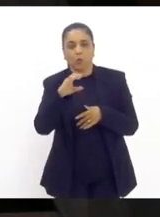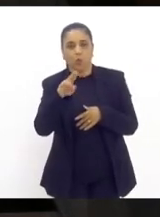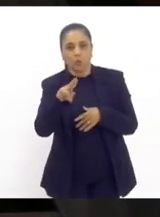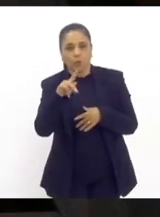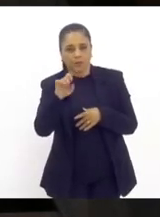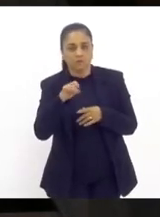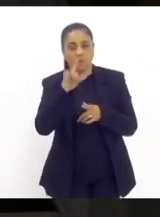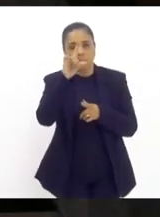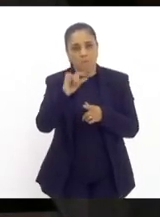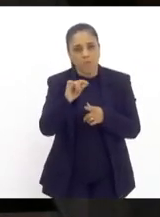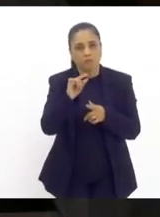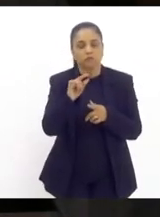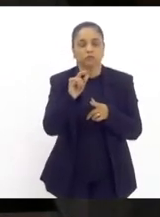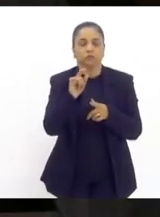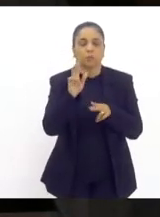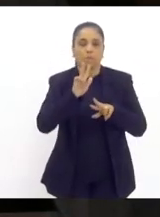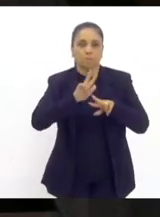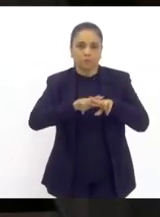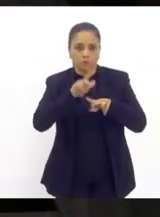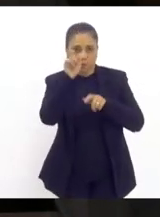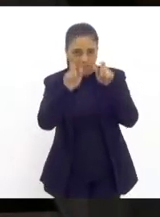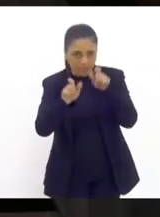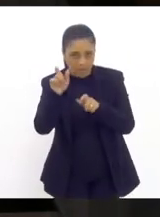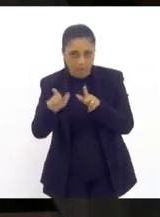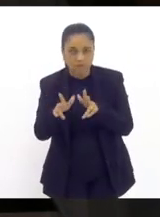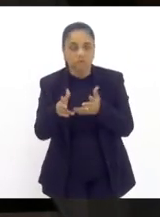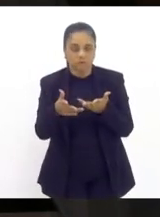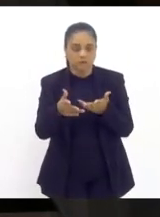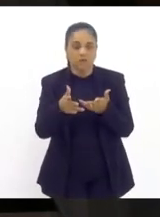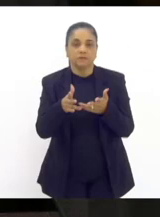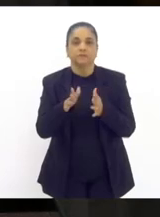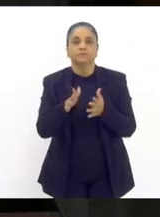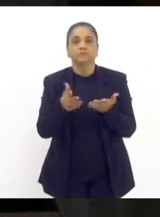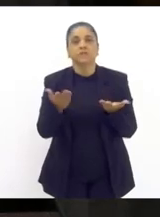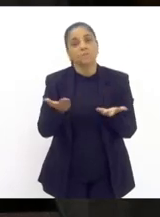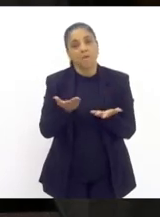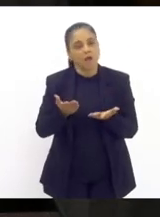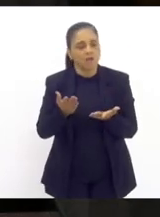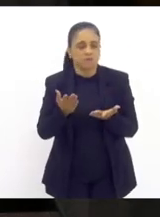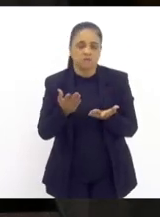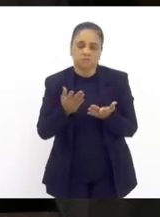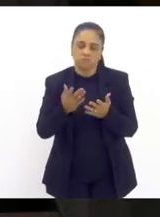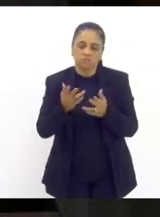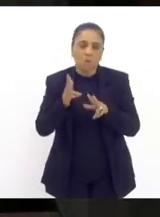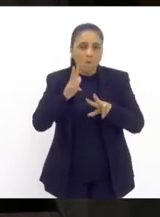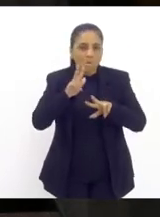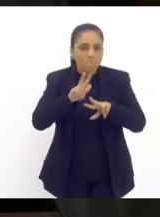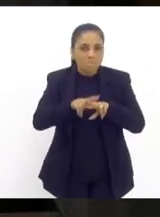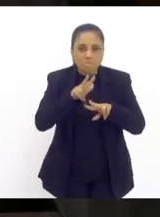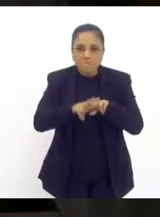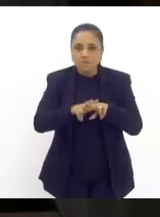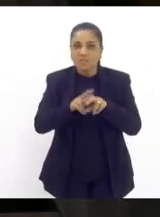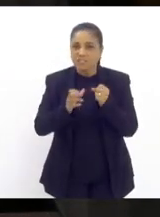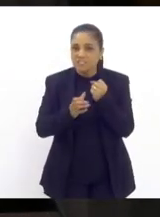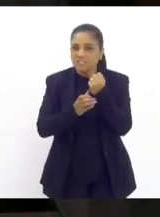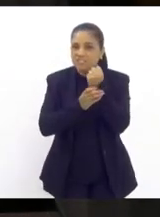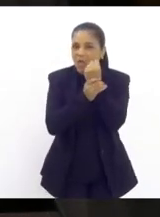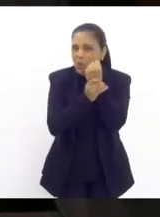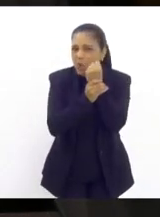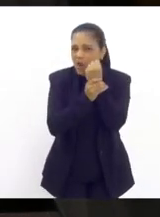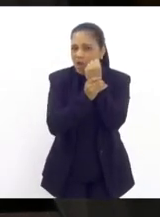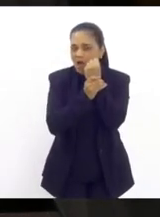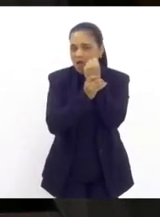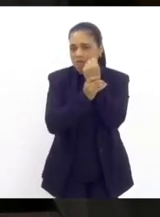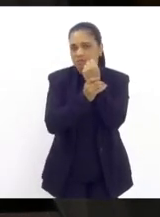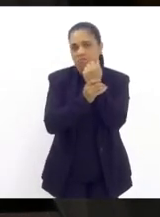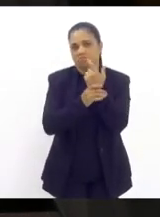mas o presídio de segurança máxima eu quero crer que não seja construído a peruana eu acho que nós precisamos de tantas outras